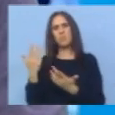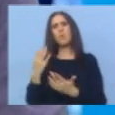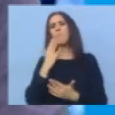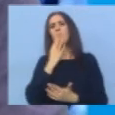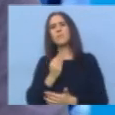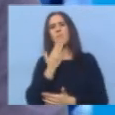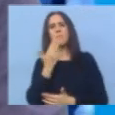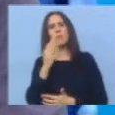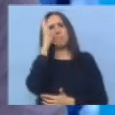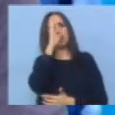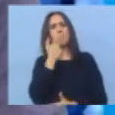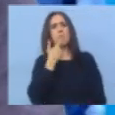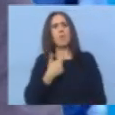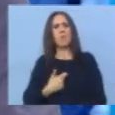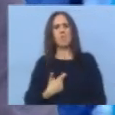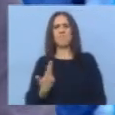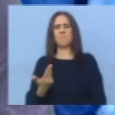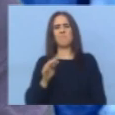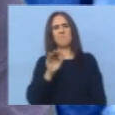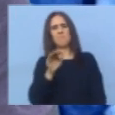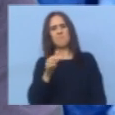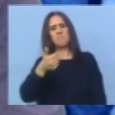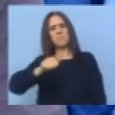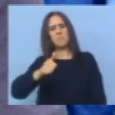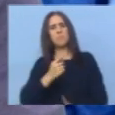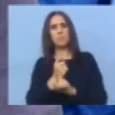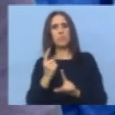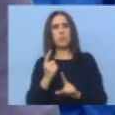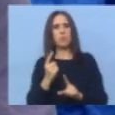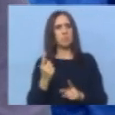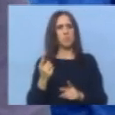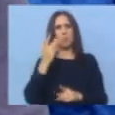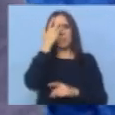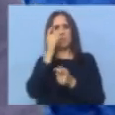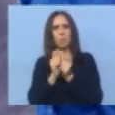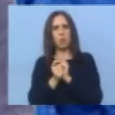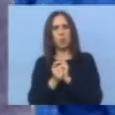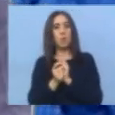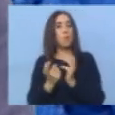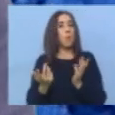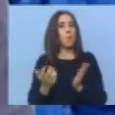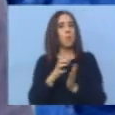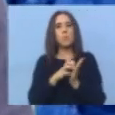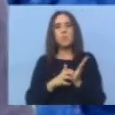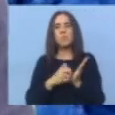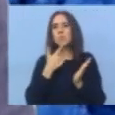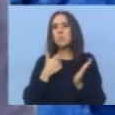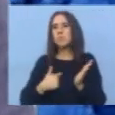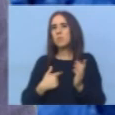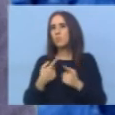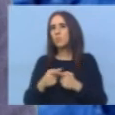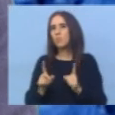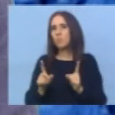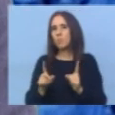Moisés, ele já sabe qual é a resposta, para que é que o vai pôr à prova, é simplesmente para mudar de opinião. Ou será que o texto nos está aqui a dizer outra